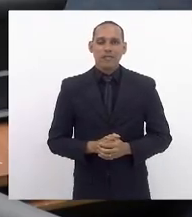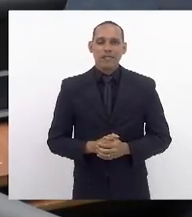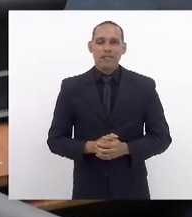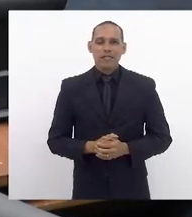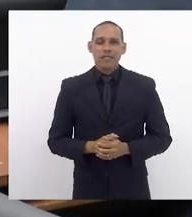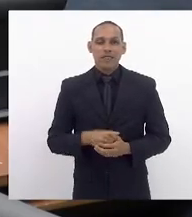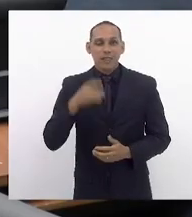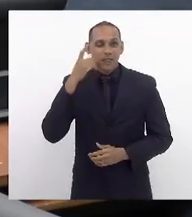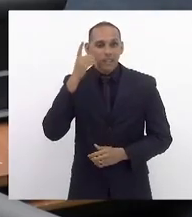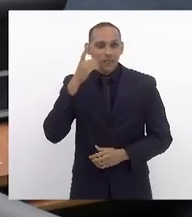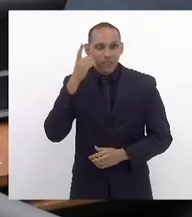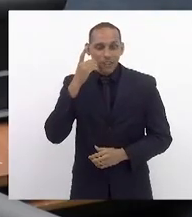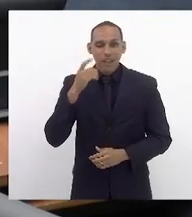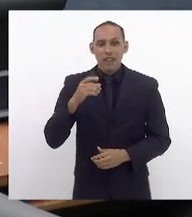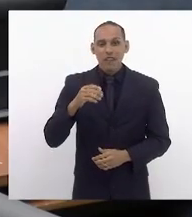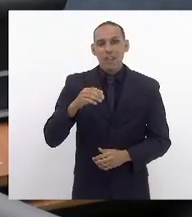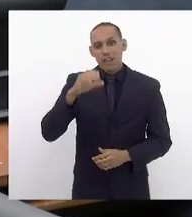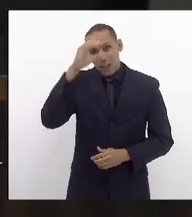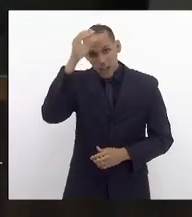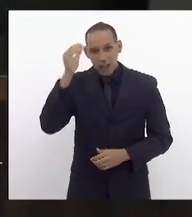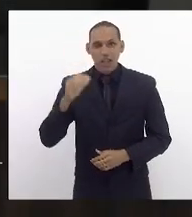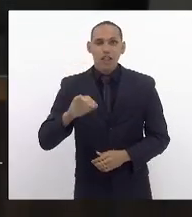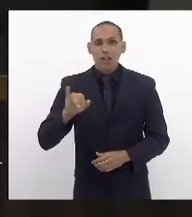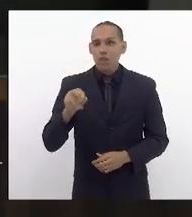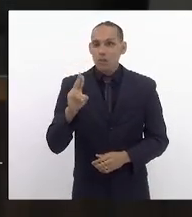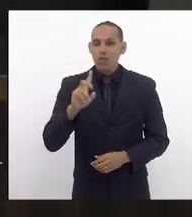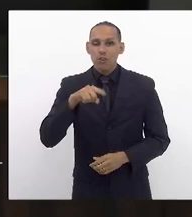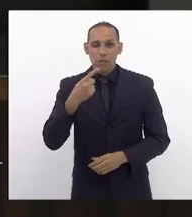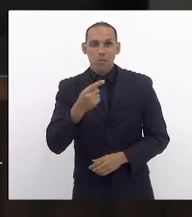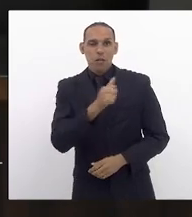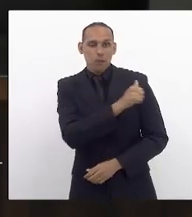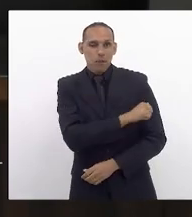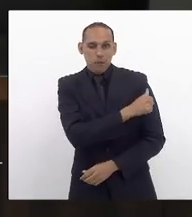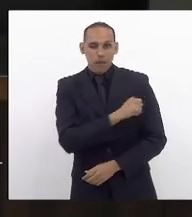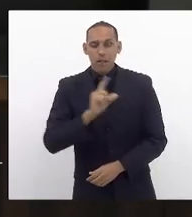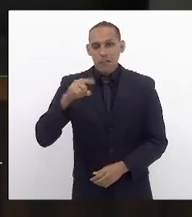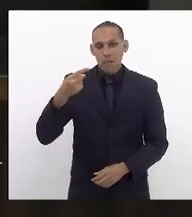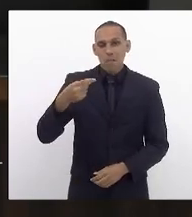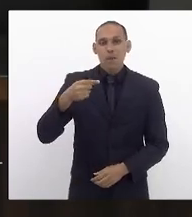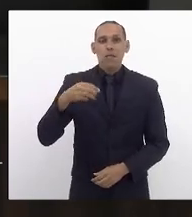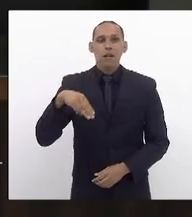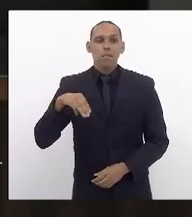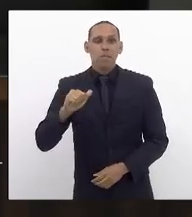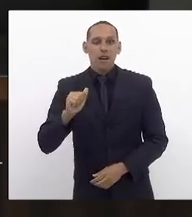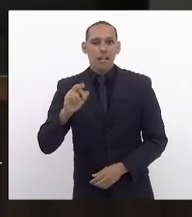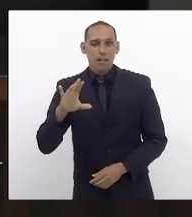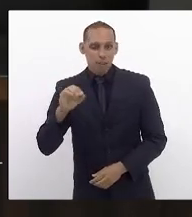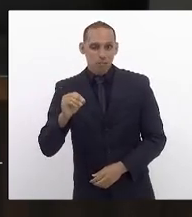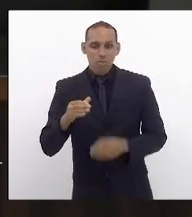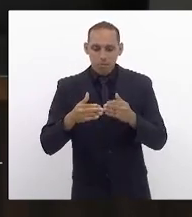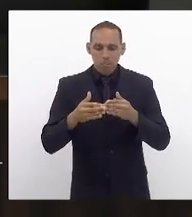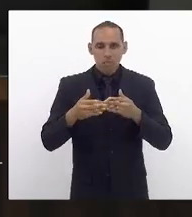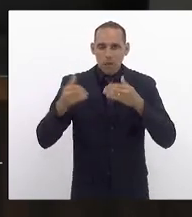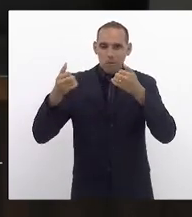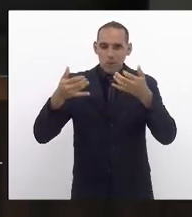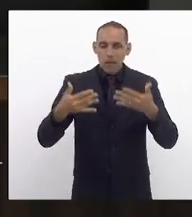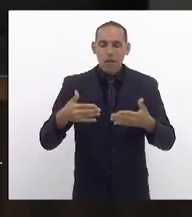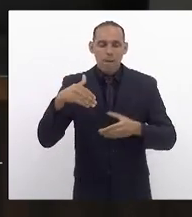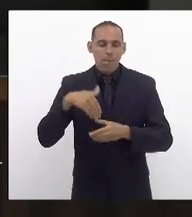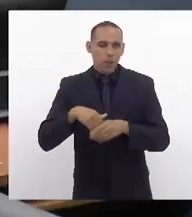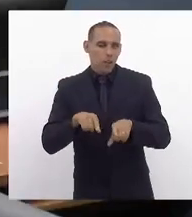Deputada Tia, em seguida, deputada enfermeira e depois deputado Márcio Roberto, que vai fazer uma questão de ordem e uma declaração de